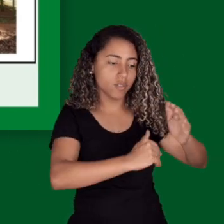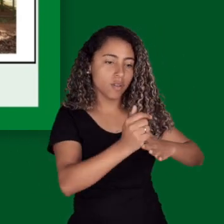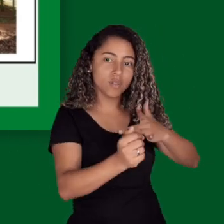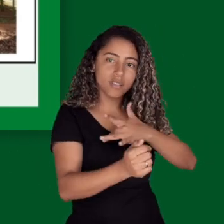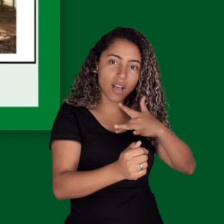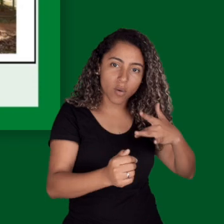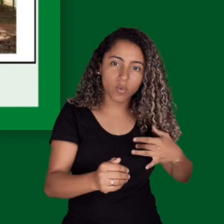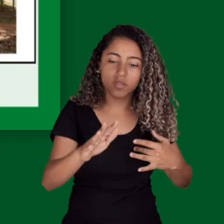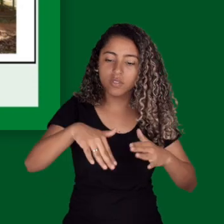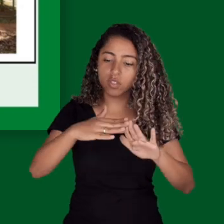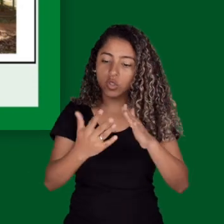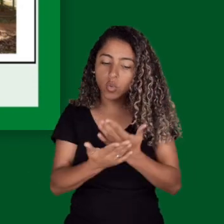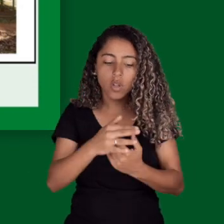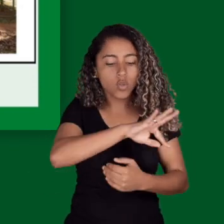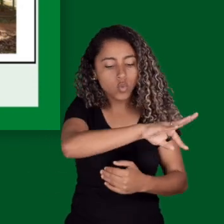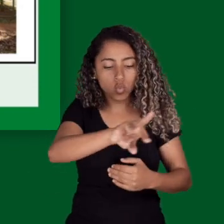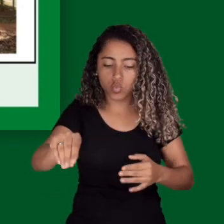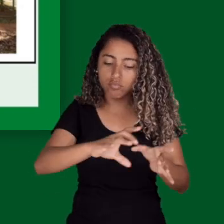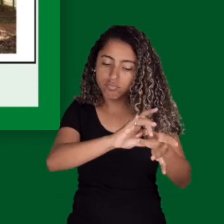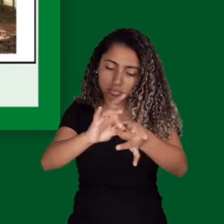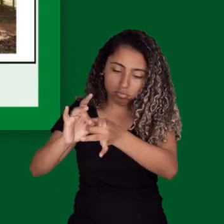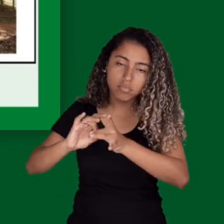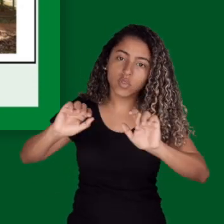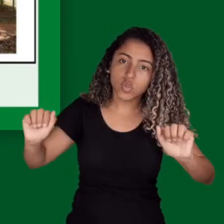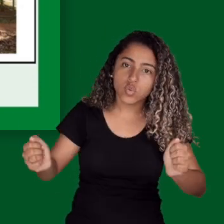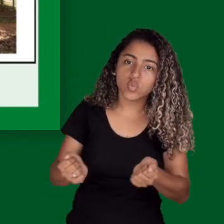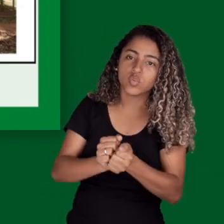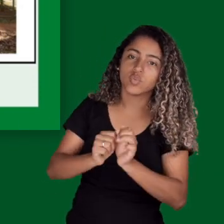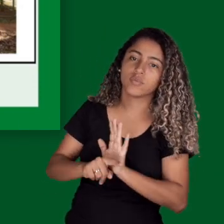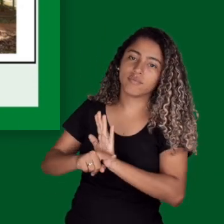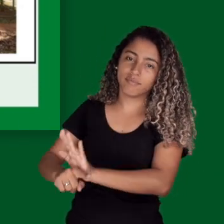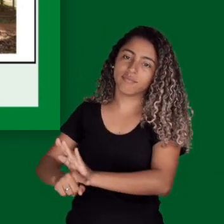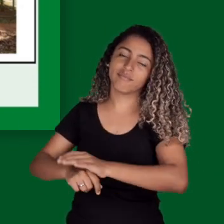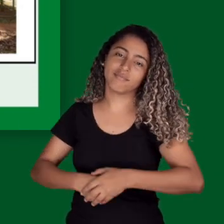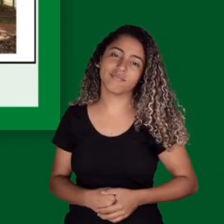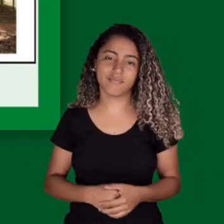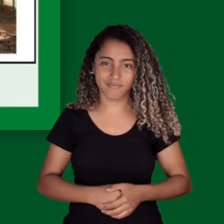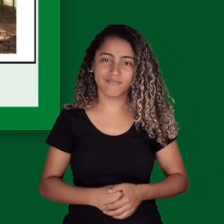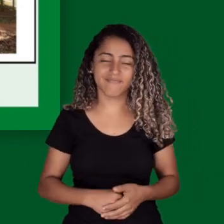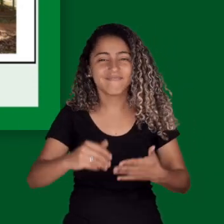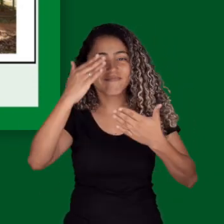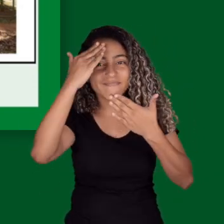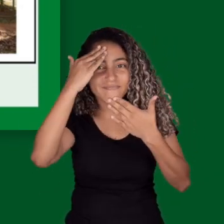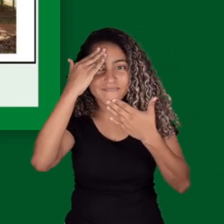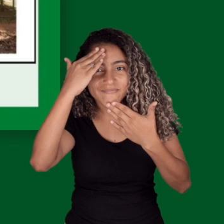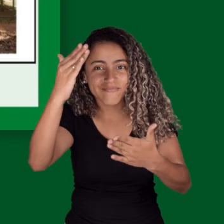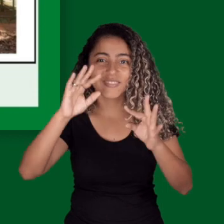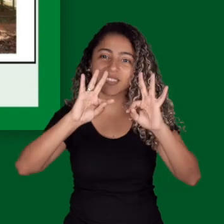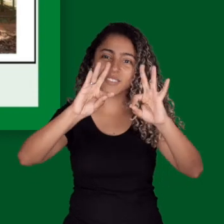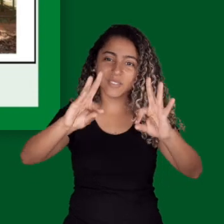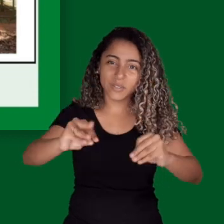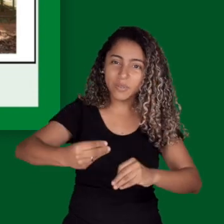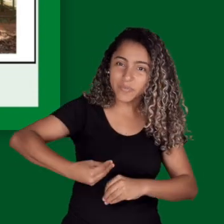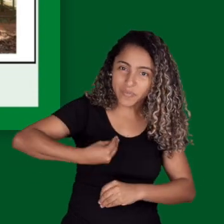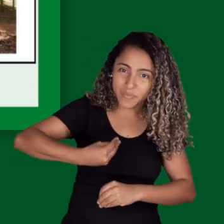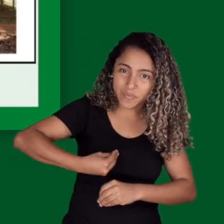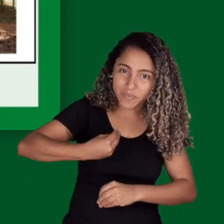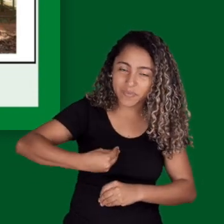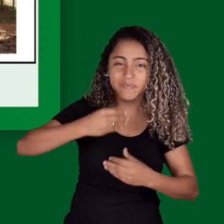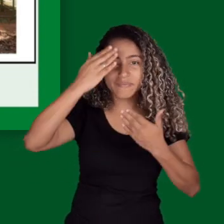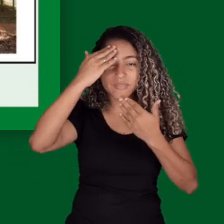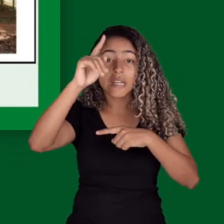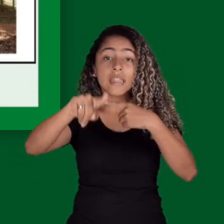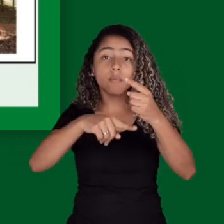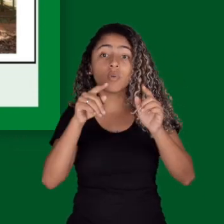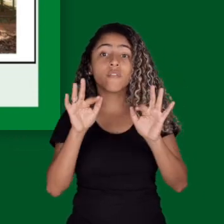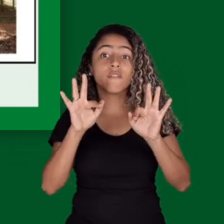o profissional de saúde junto com a equipe da escola. Então, eu queria agradecer, né, a presença de todos. A gente vai ter